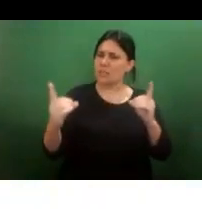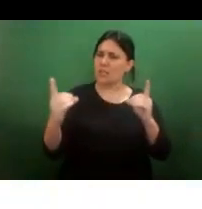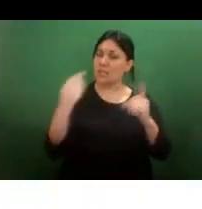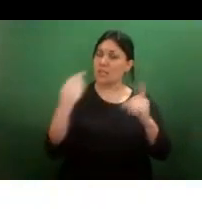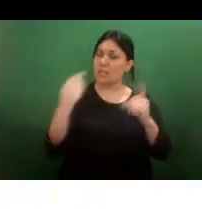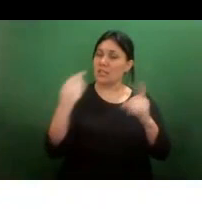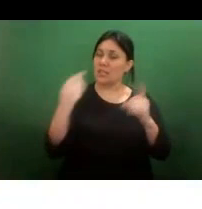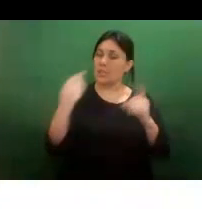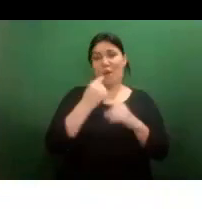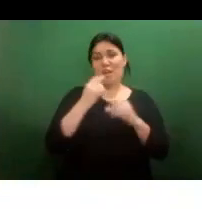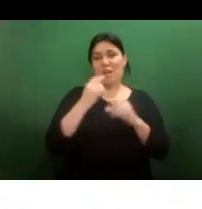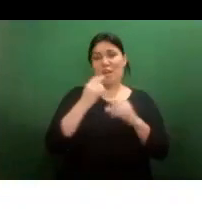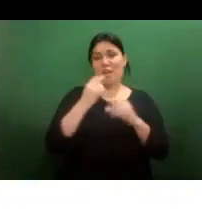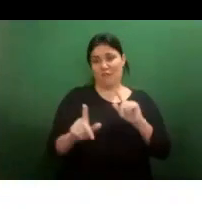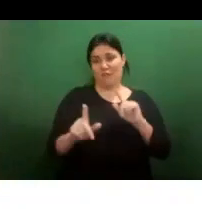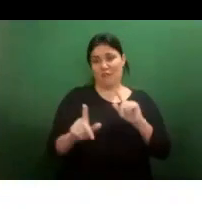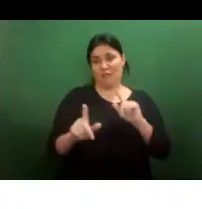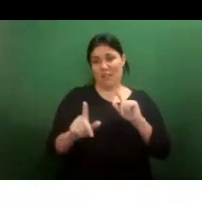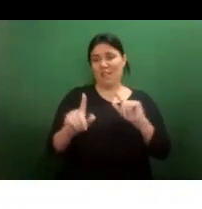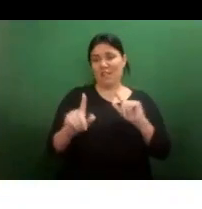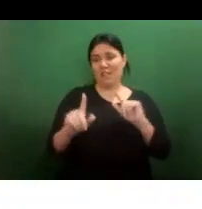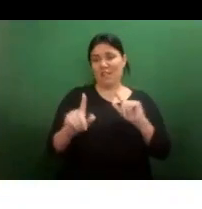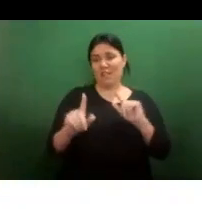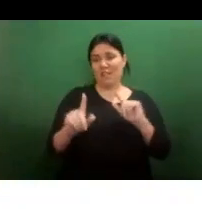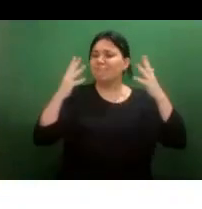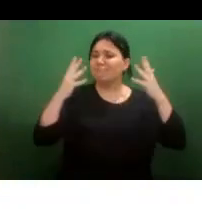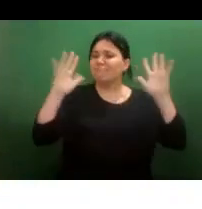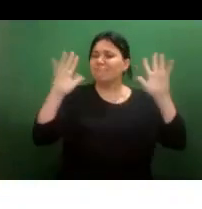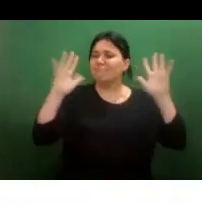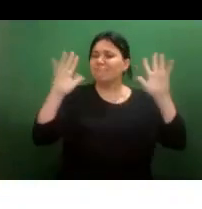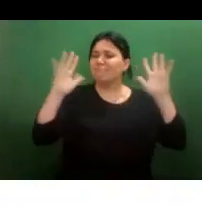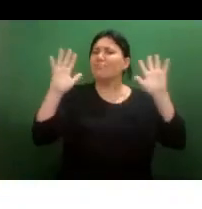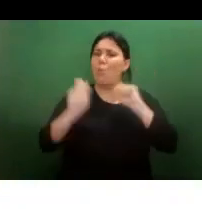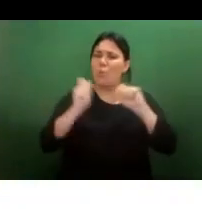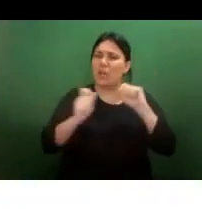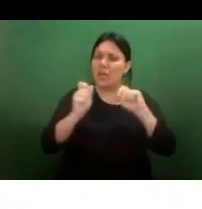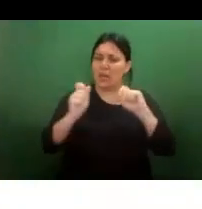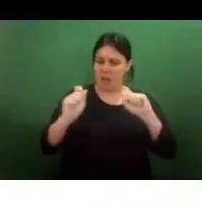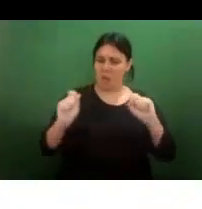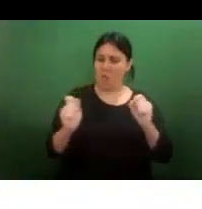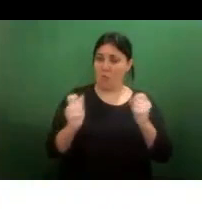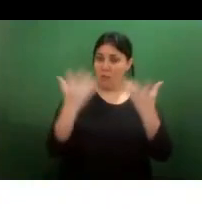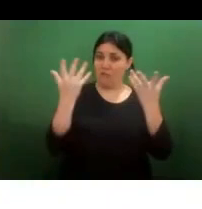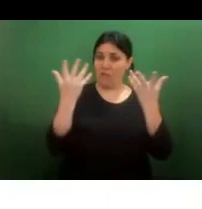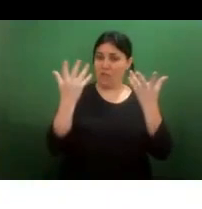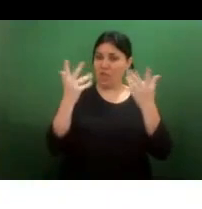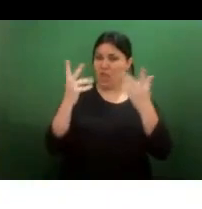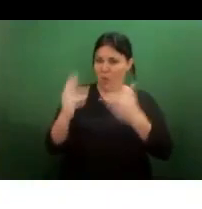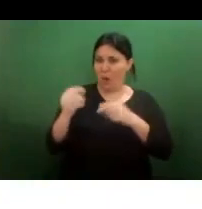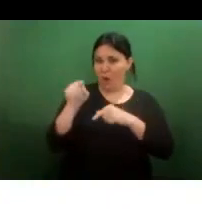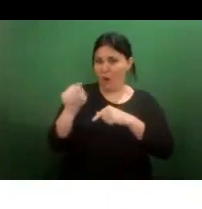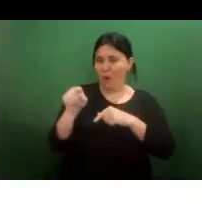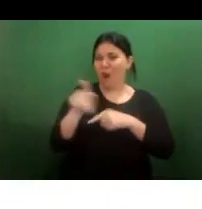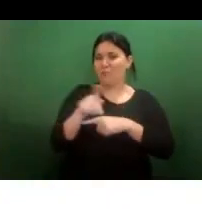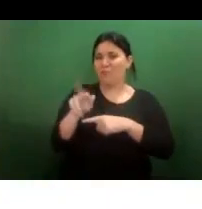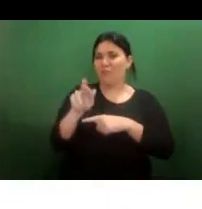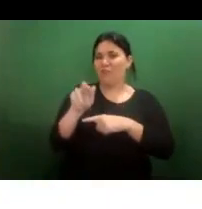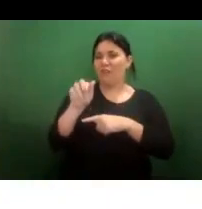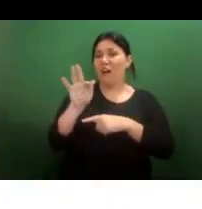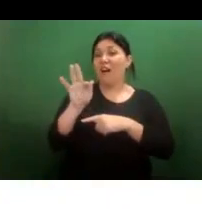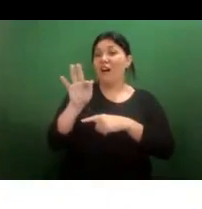distintos. Para celebrarmos o sucesso deste grande evento, conforme a professora Francisca já deu um spoiler ontem,